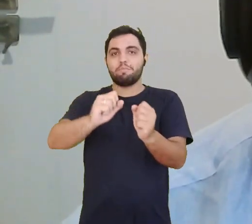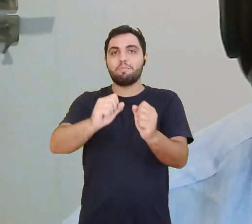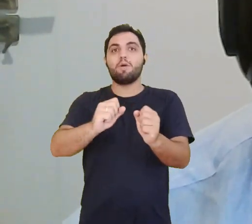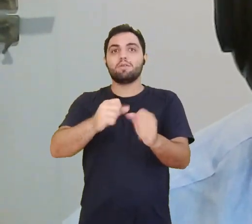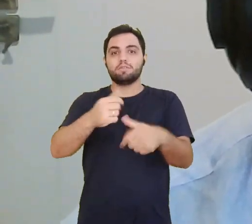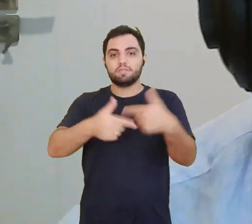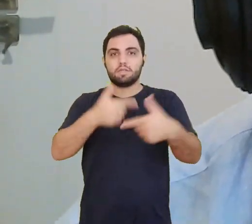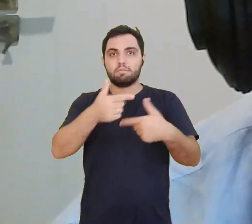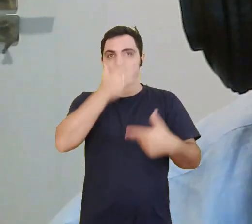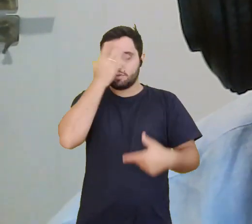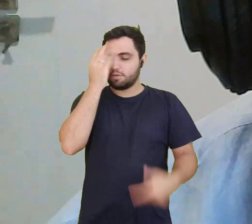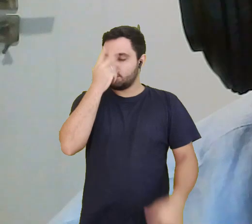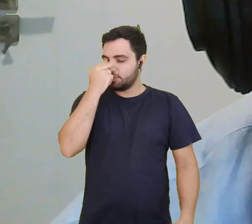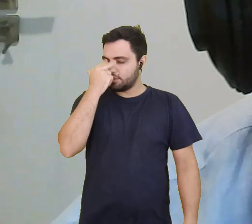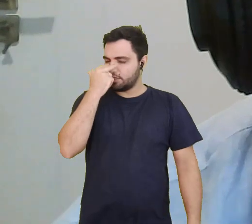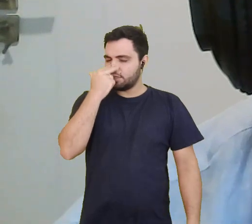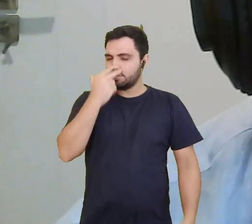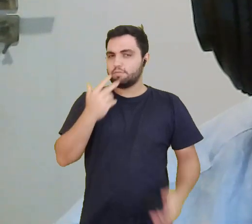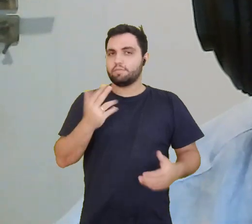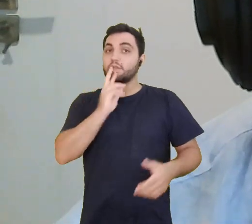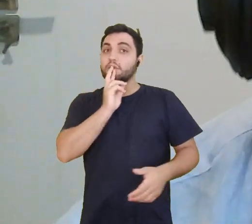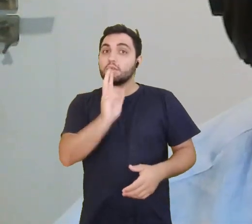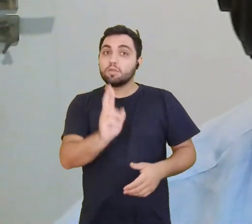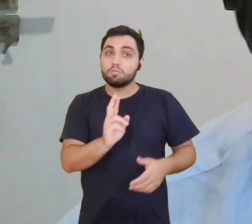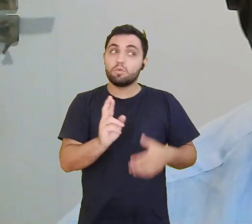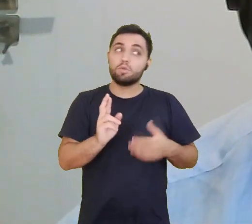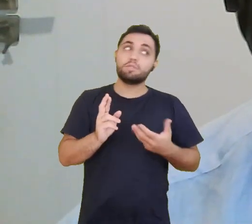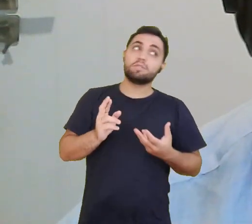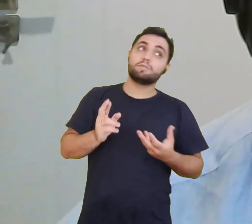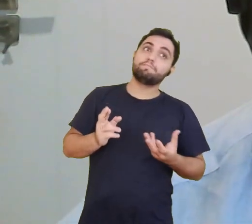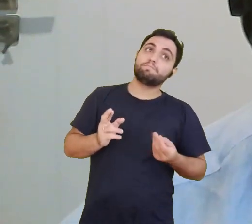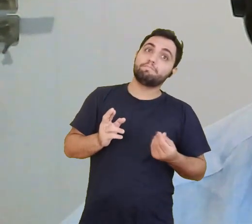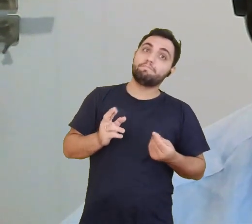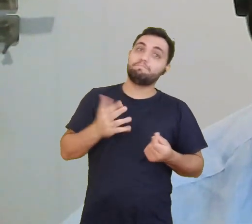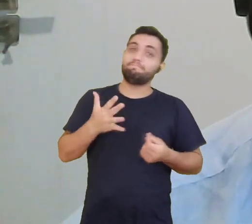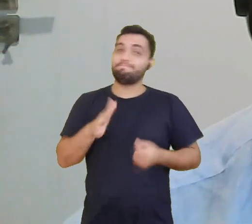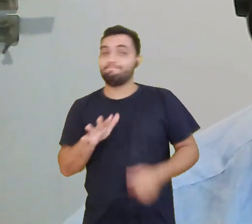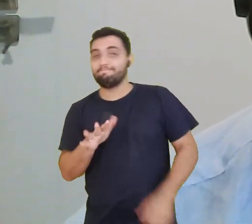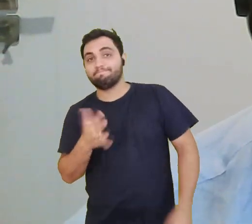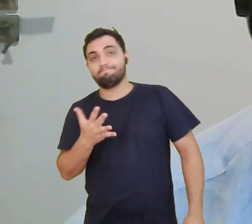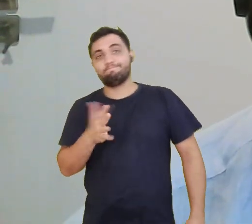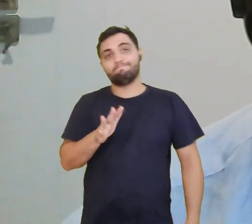cegos? A resposta é mais ou menos.